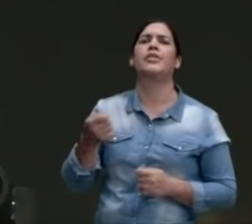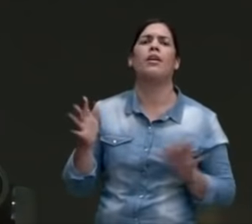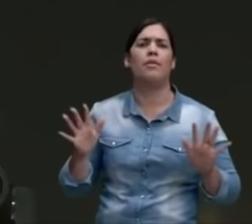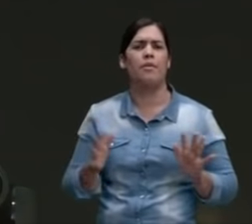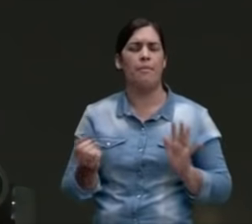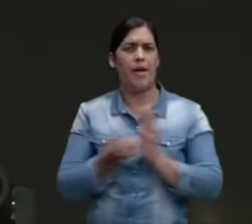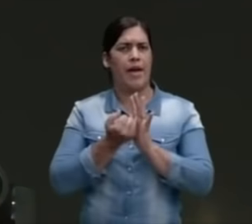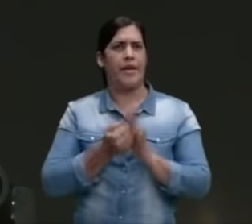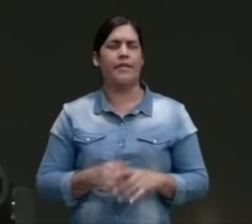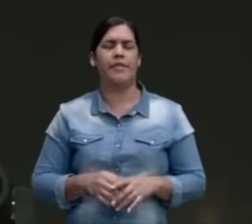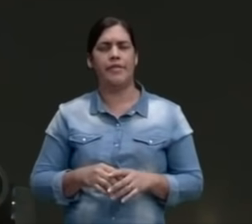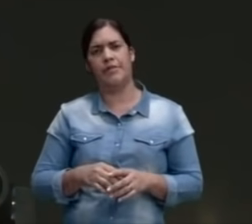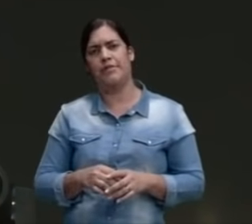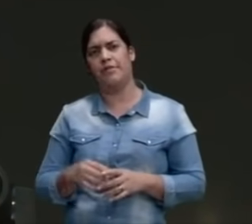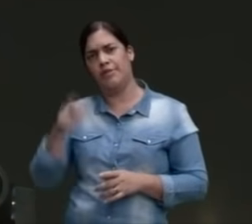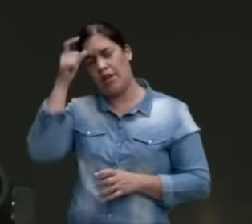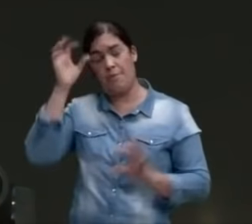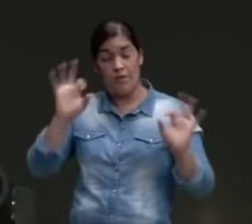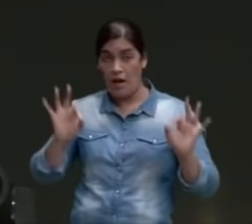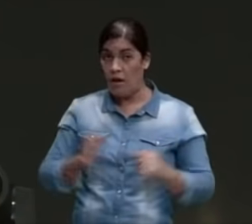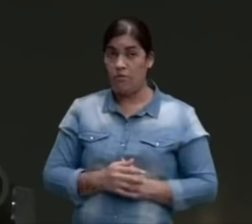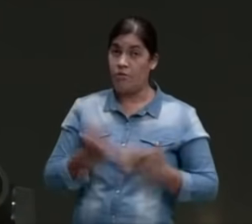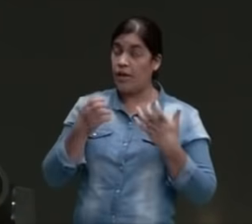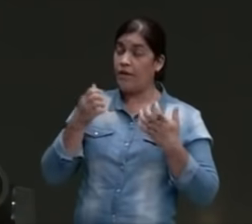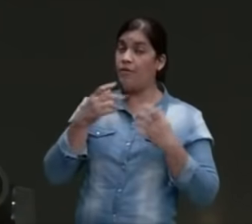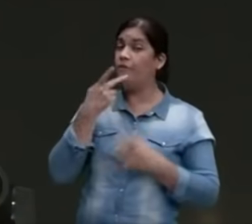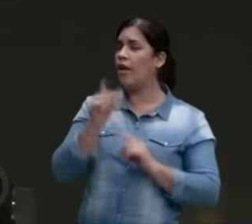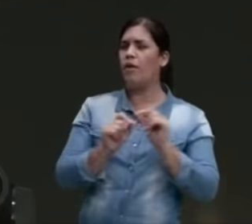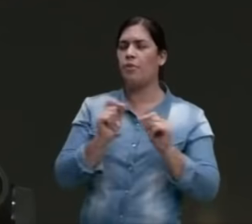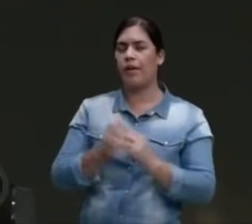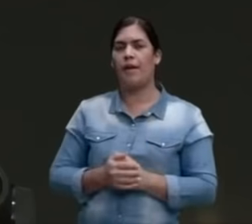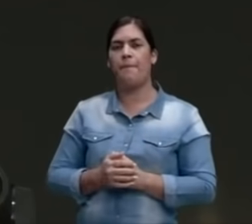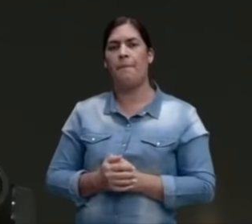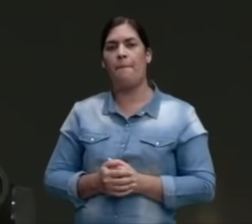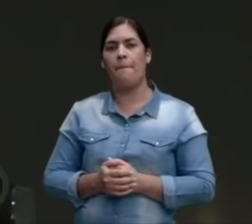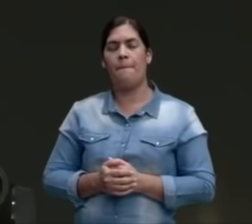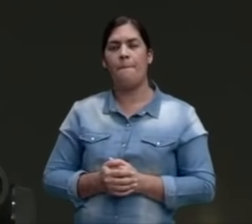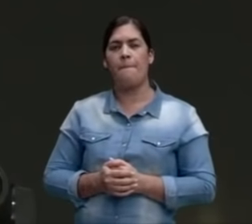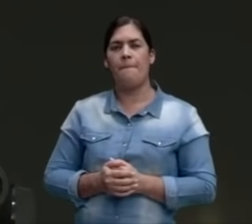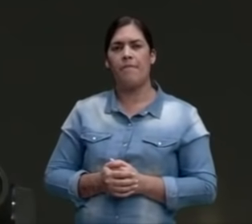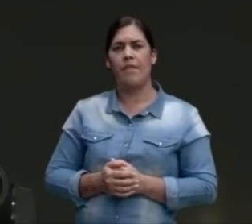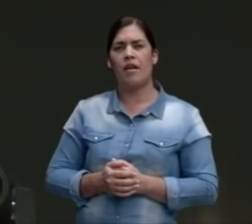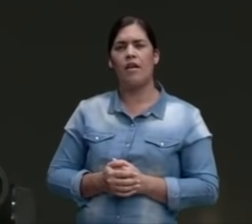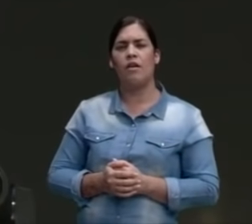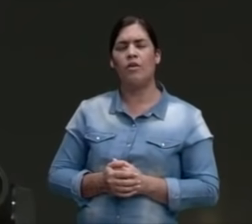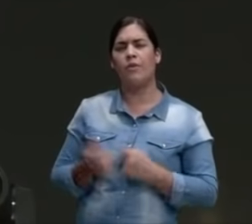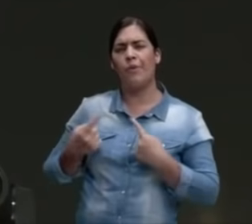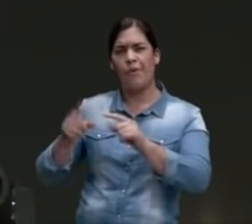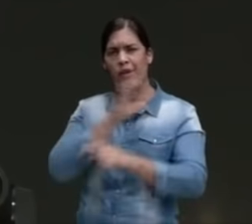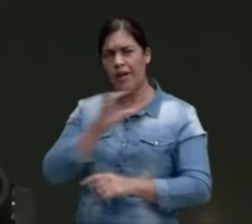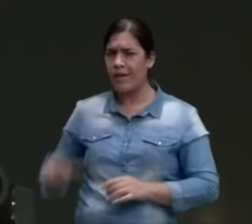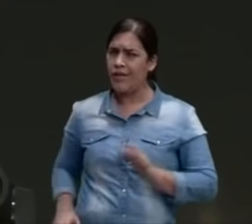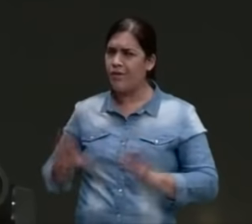marca da besta. Não tem nada a ver, né? Mas o que estou querendo dizer, que o anticristo vai usar sim a tecnologia, talvez já seja uma